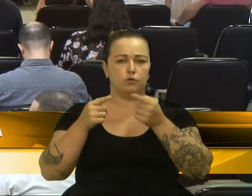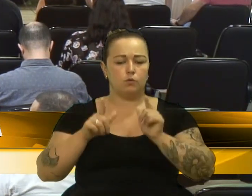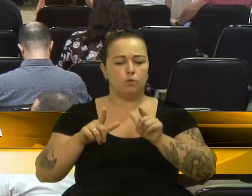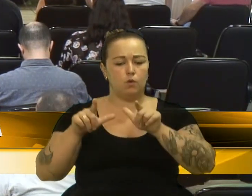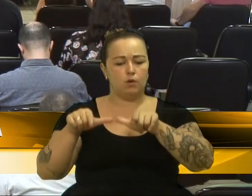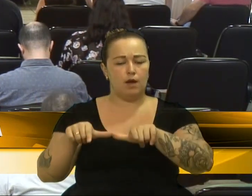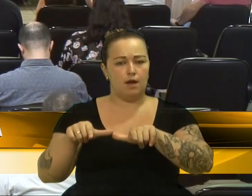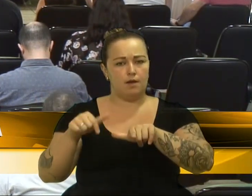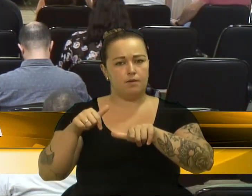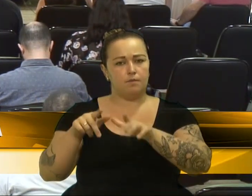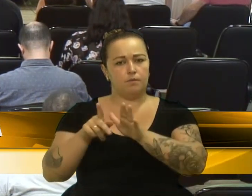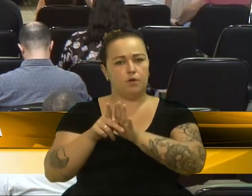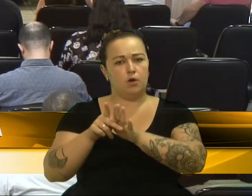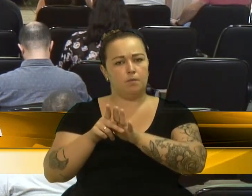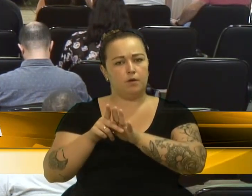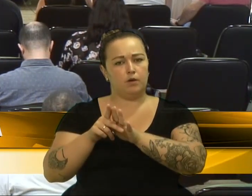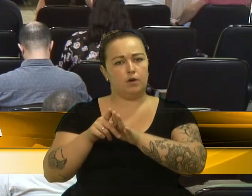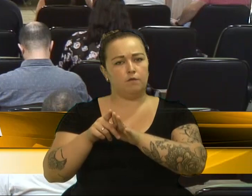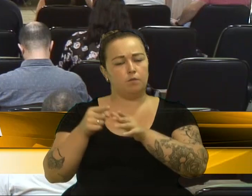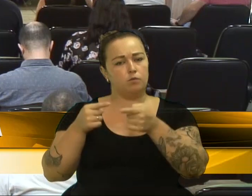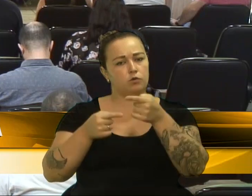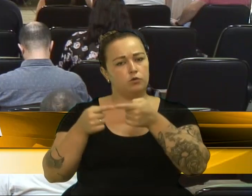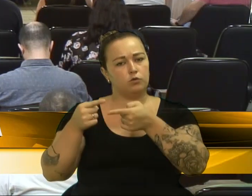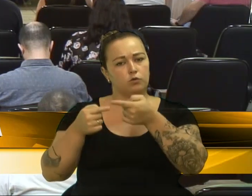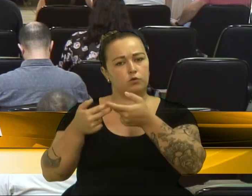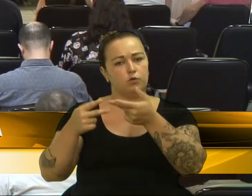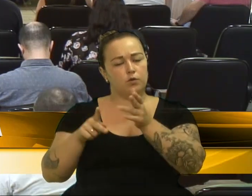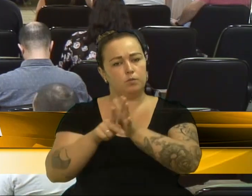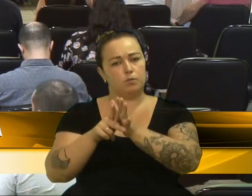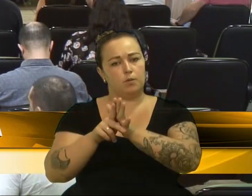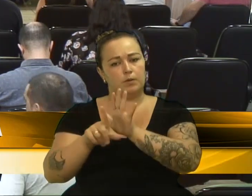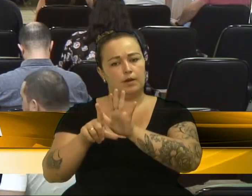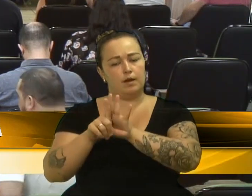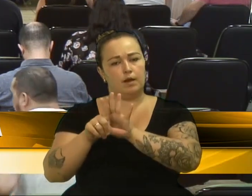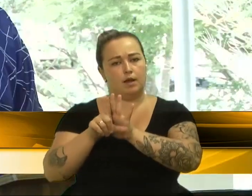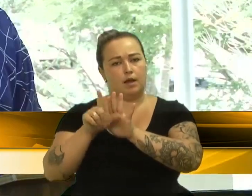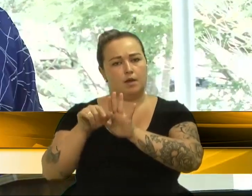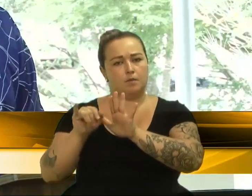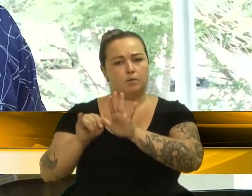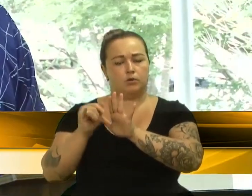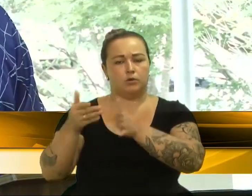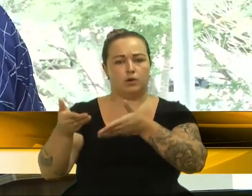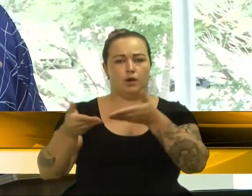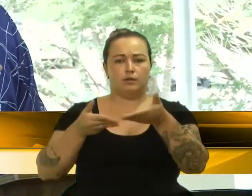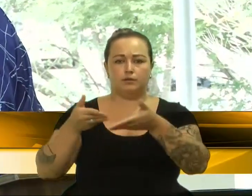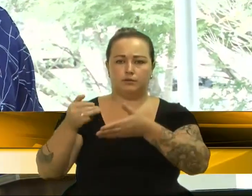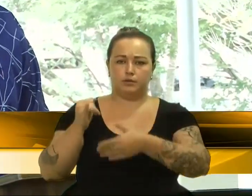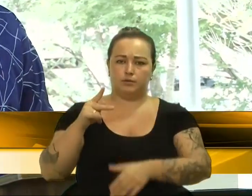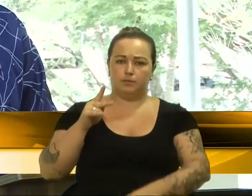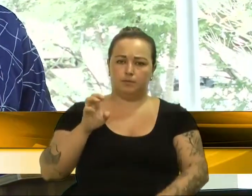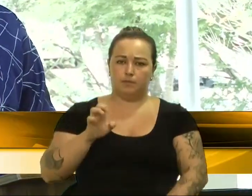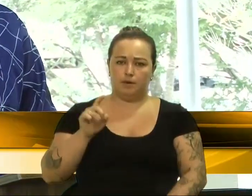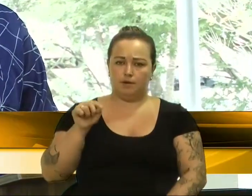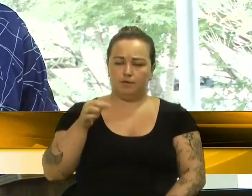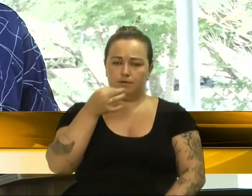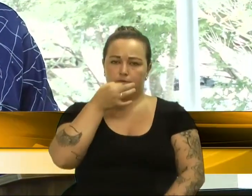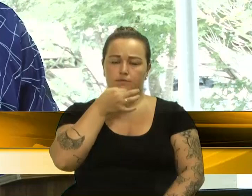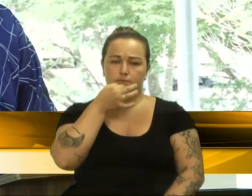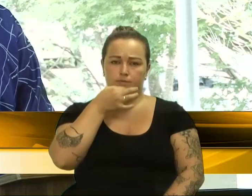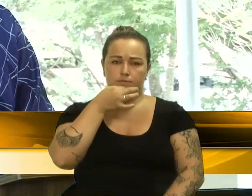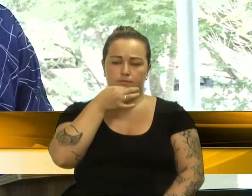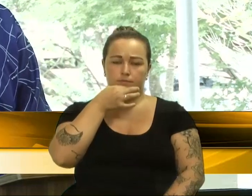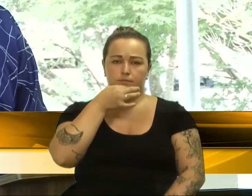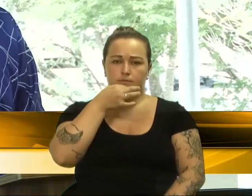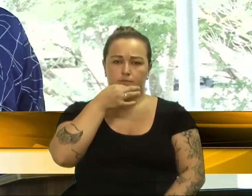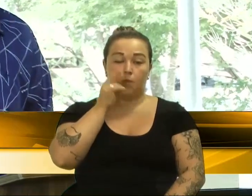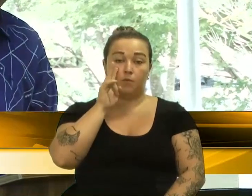fazer os trâmites legais, segundo o friso, porque é muito importante o atendimento do IP aqui em Caxias do Sul.